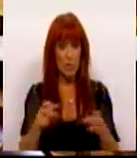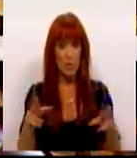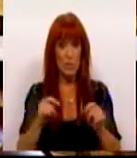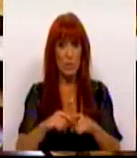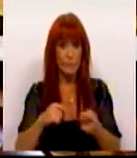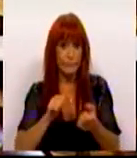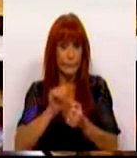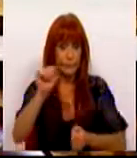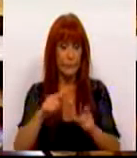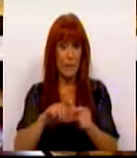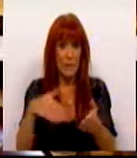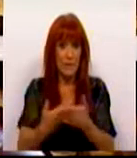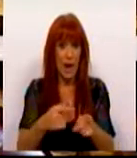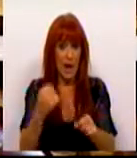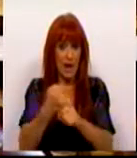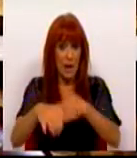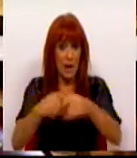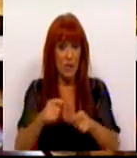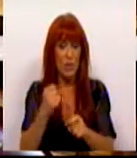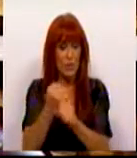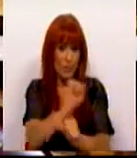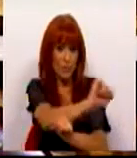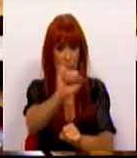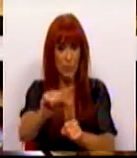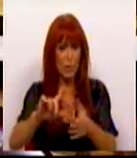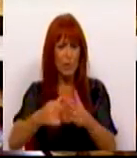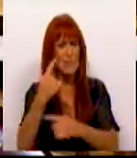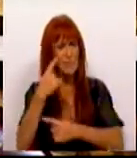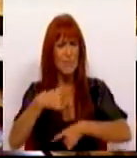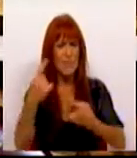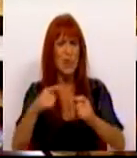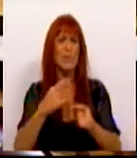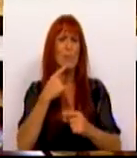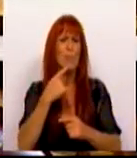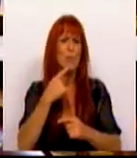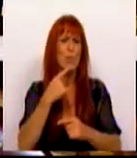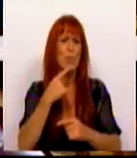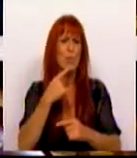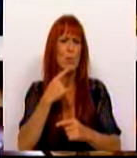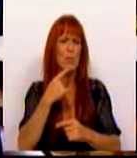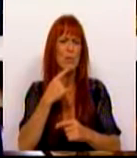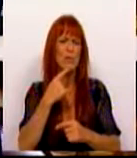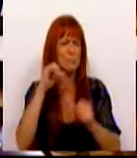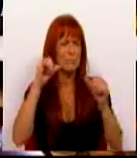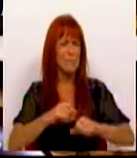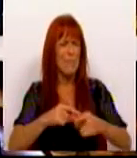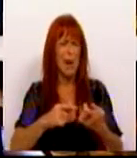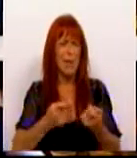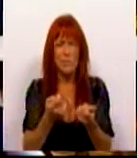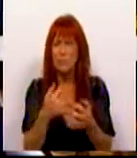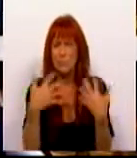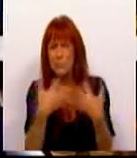títulos habilitantes indispensáveis ao desempenho das suas funções, o projeto revela-se largamente ineficiente e muito